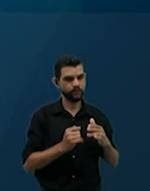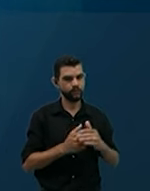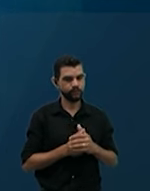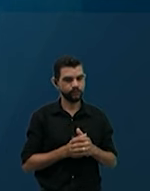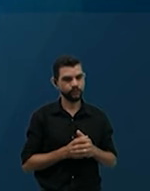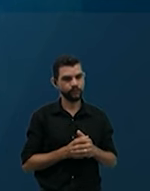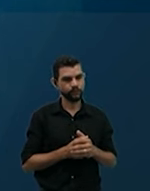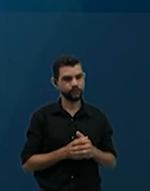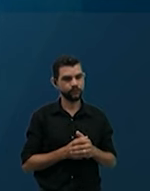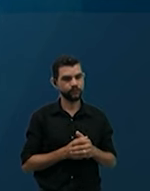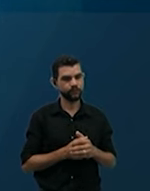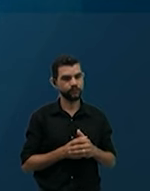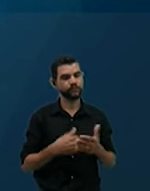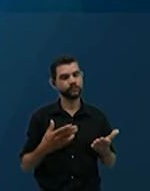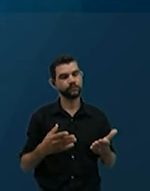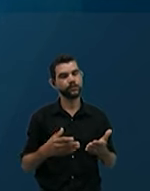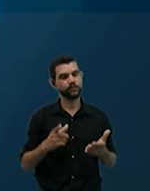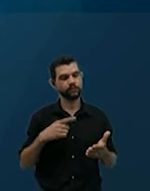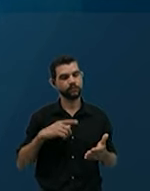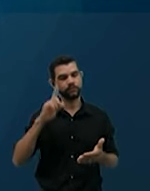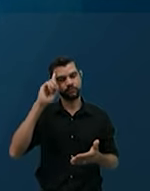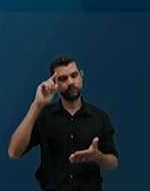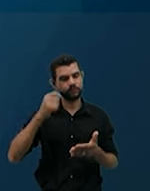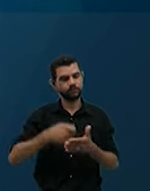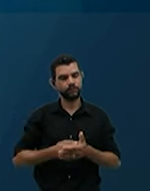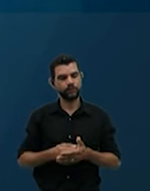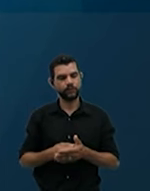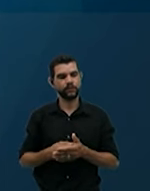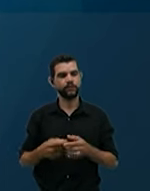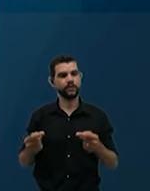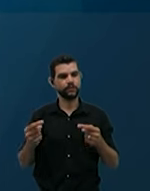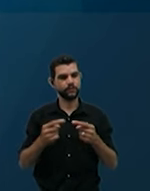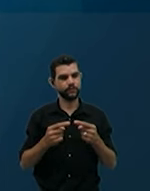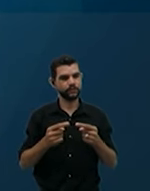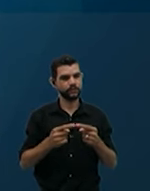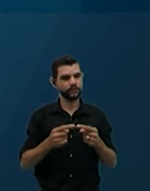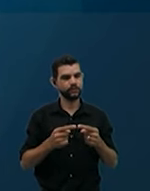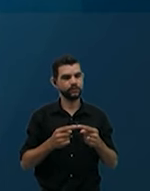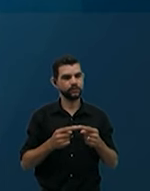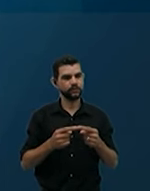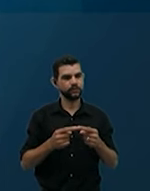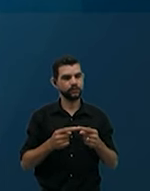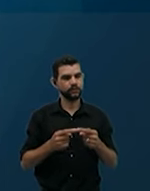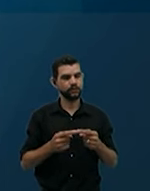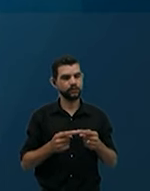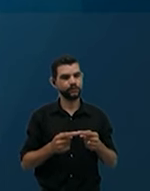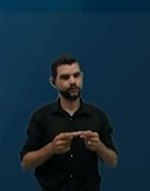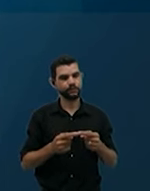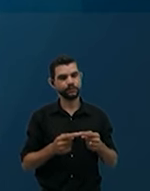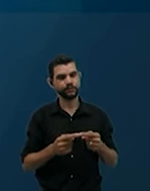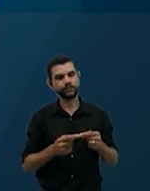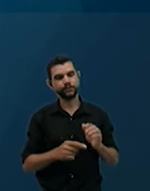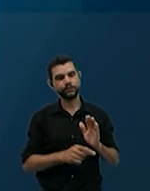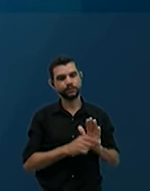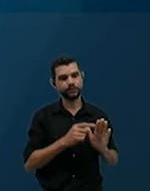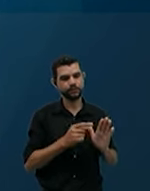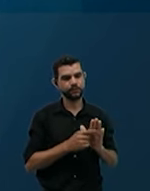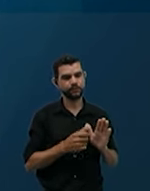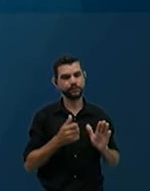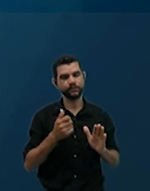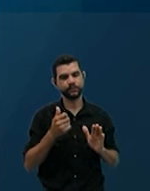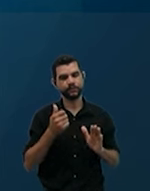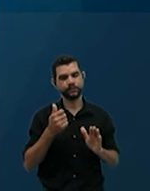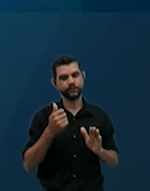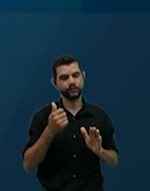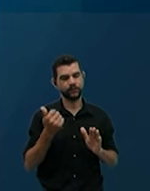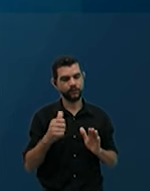efeitos dessa decisão, por aplicação analógica ao artigo 1035, parágrafo 11º do CPC de